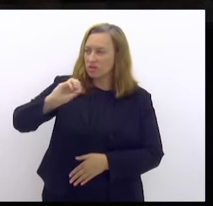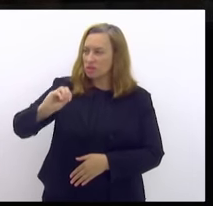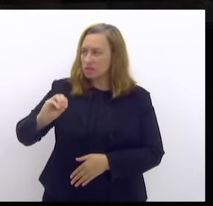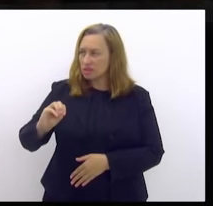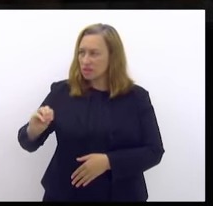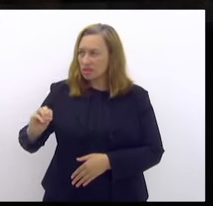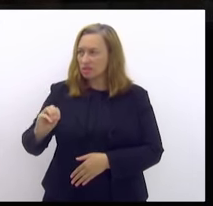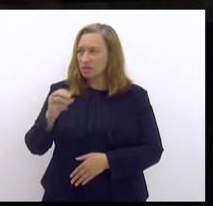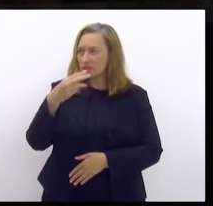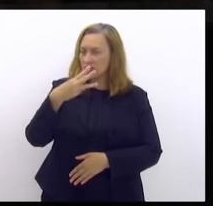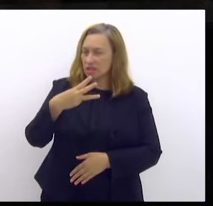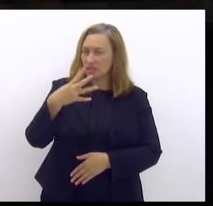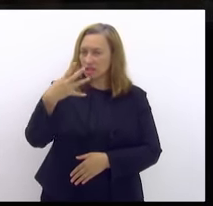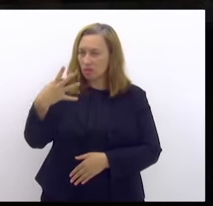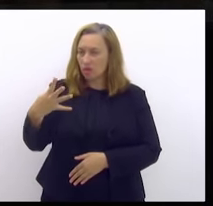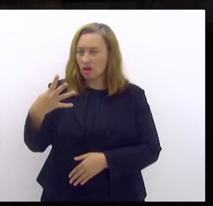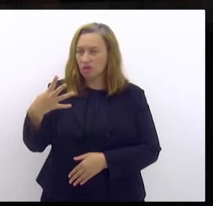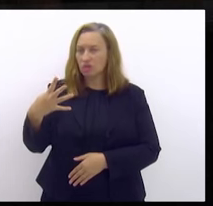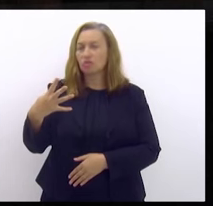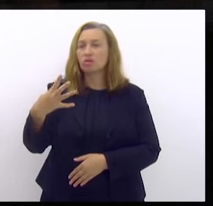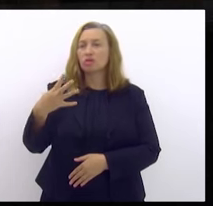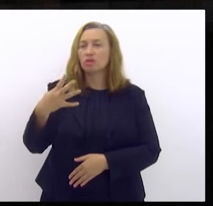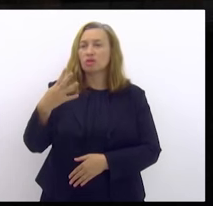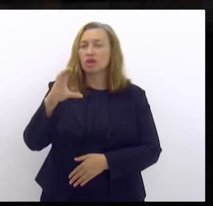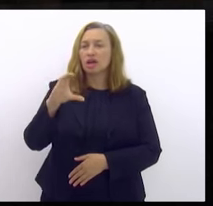434 cargos comissionados.